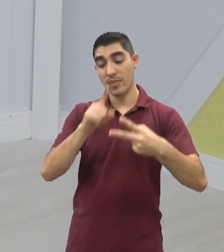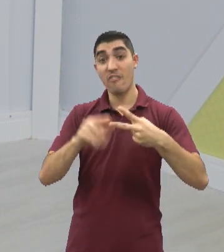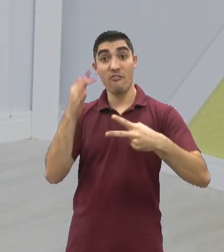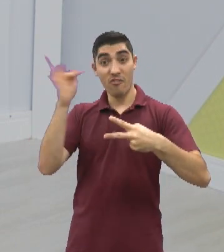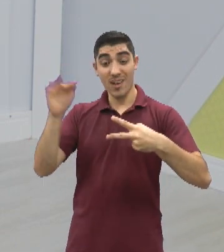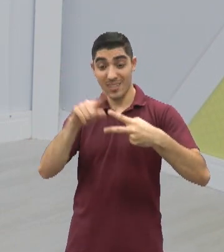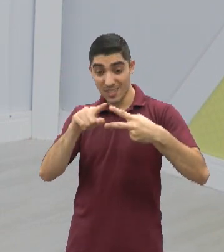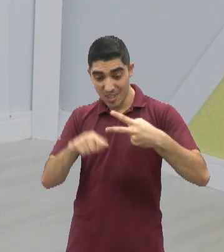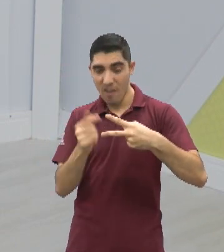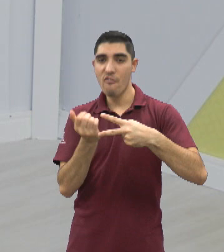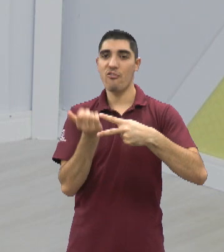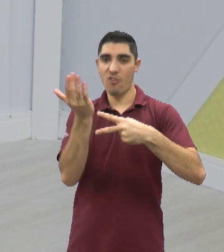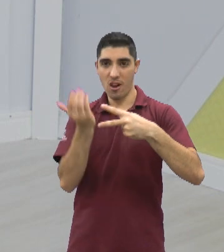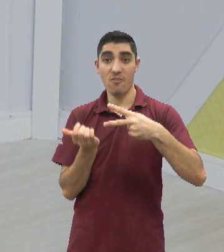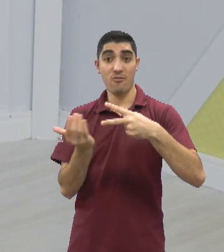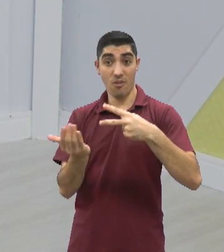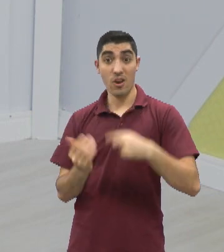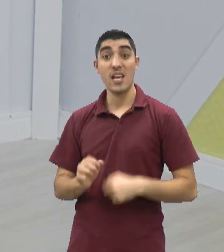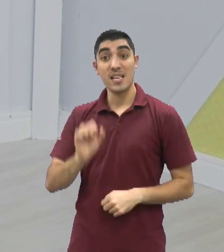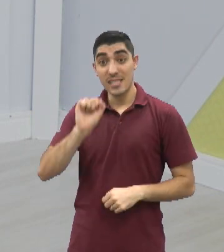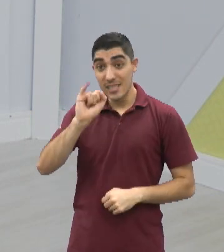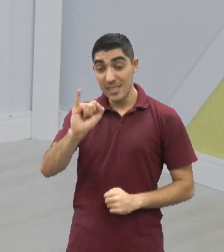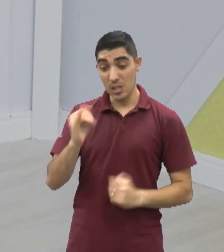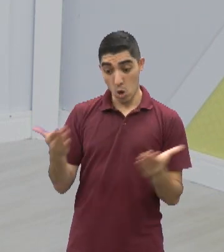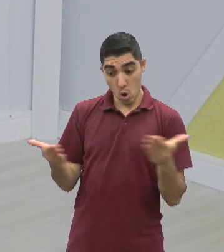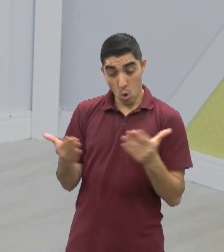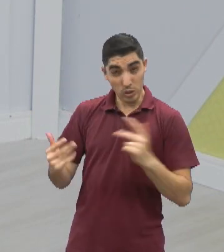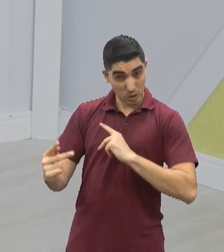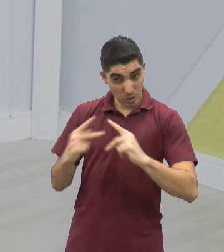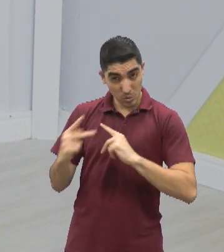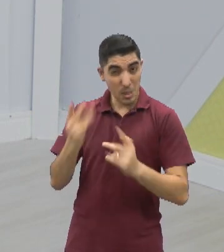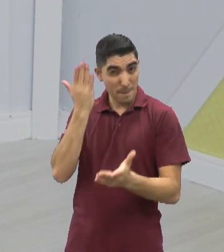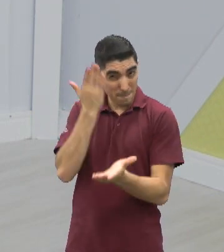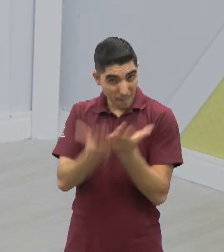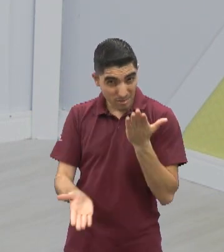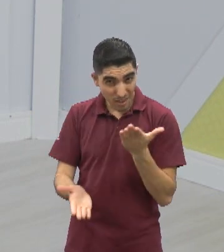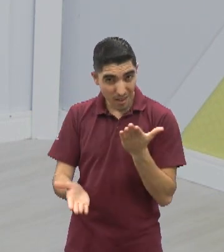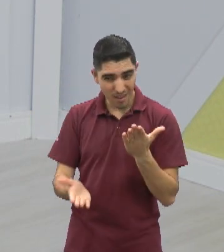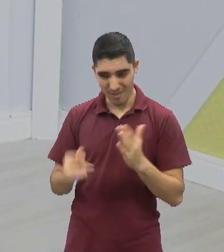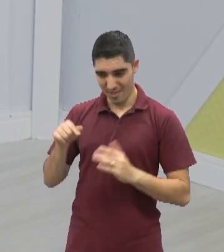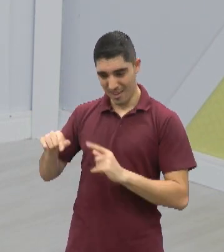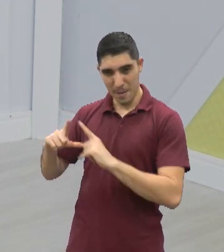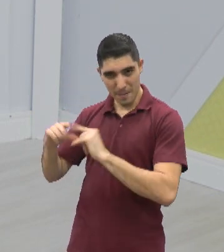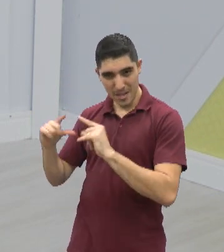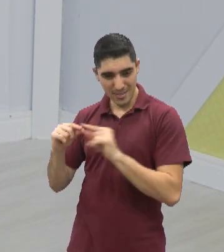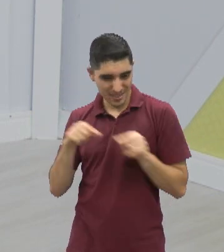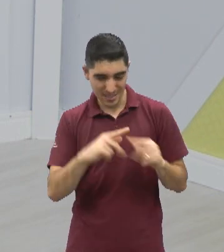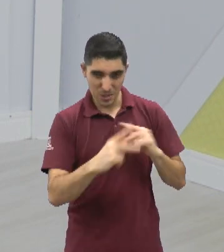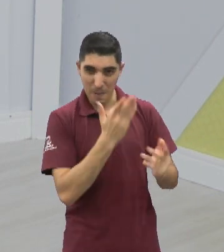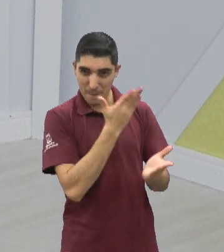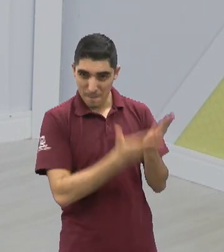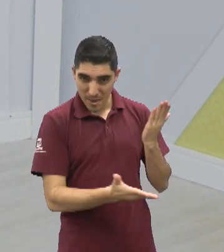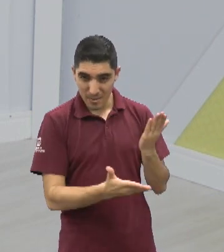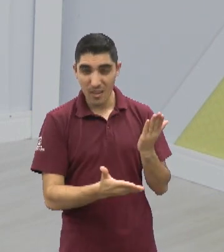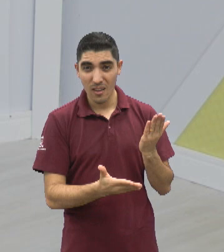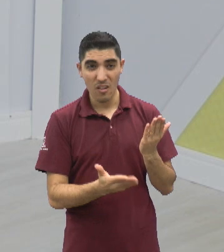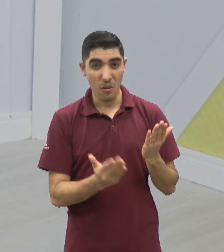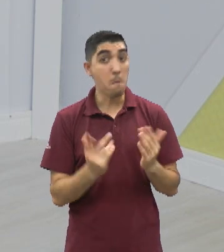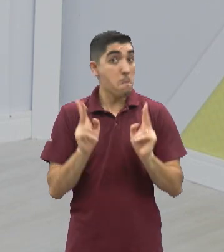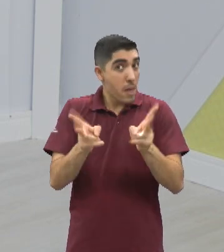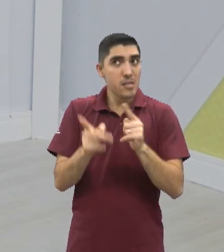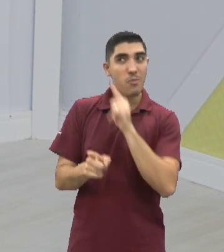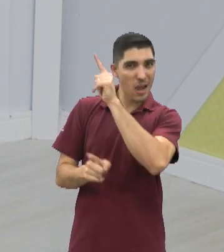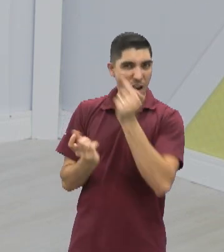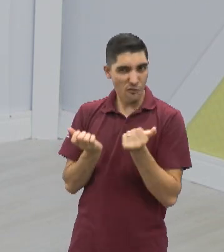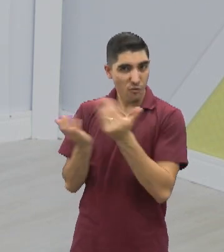seja, se perder hoje para o Brasília, que é um adversário que dá para vencer, mesmo jogando fora de casa no Nilson Nelson, vai enfrentar o Bauru,